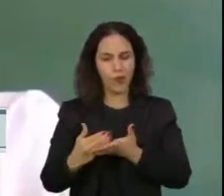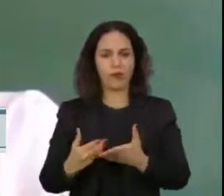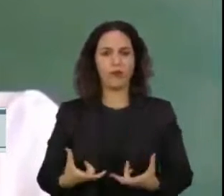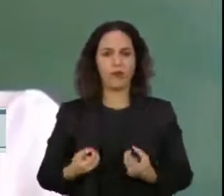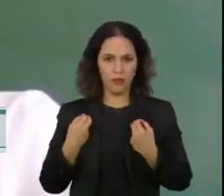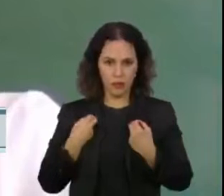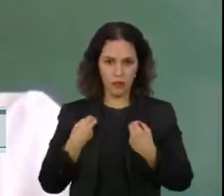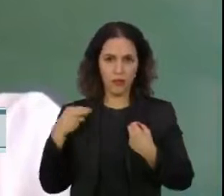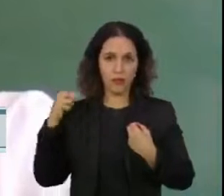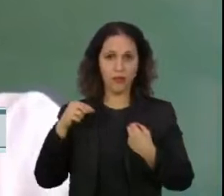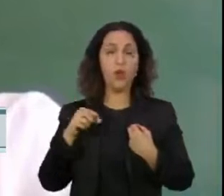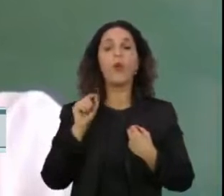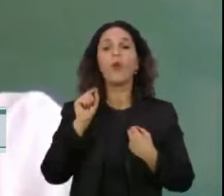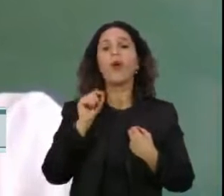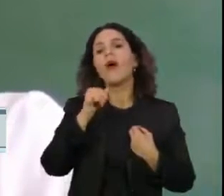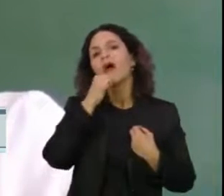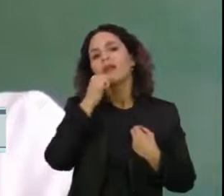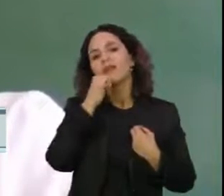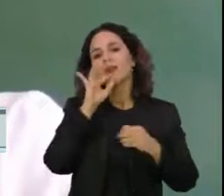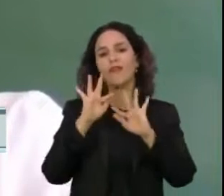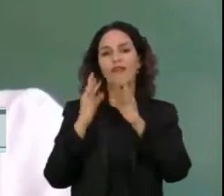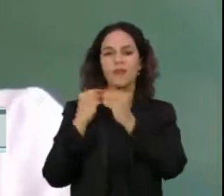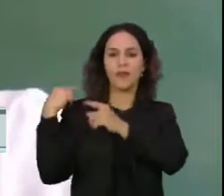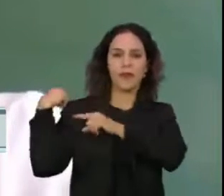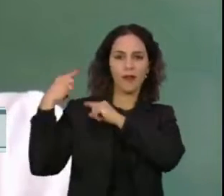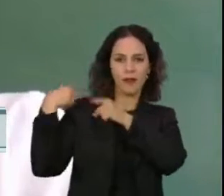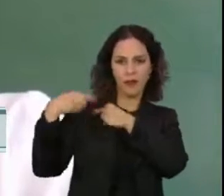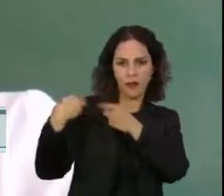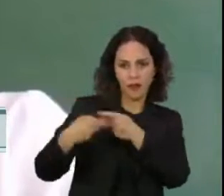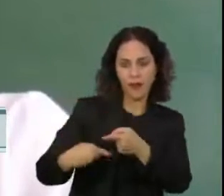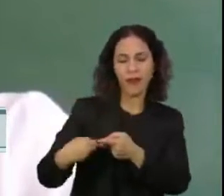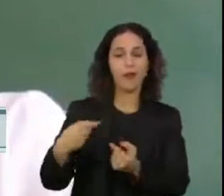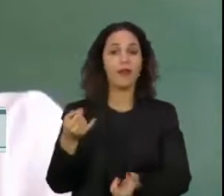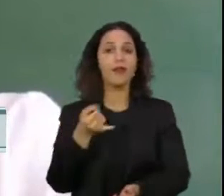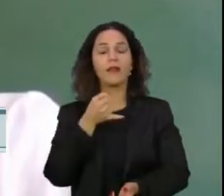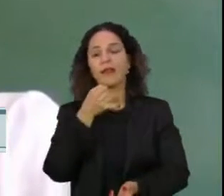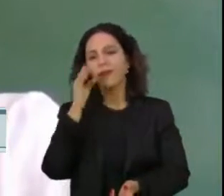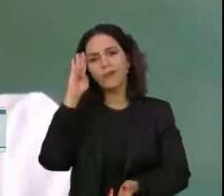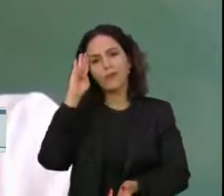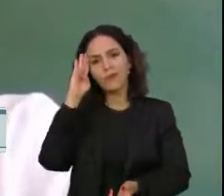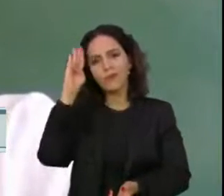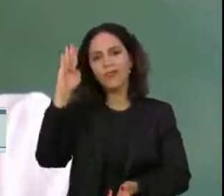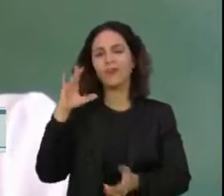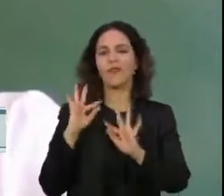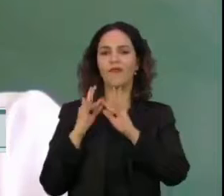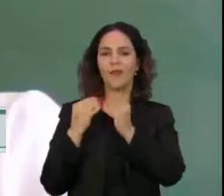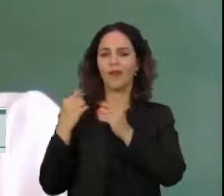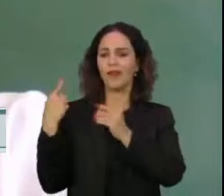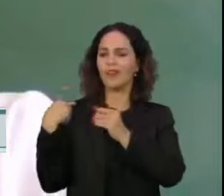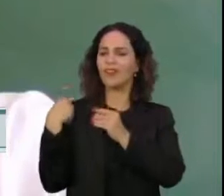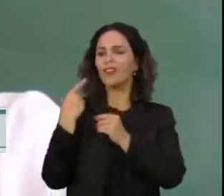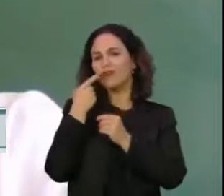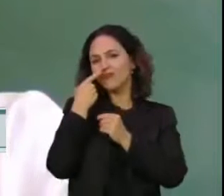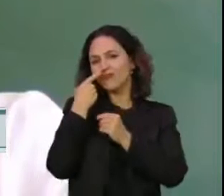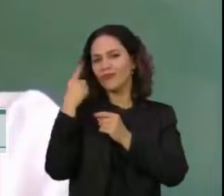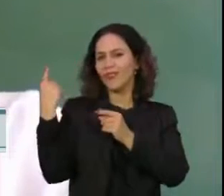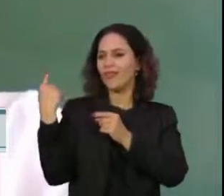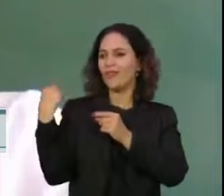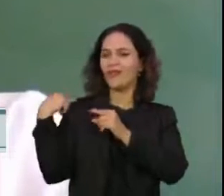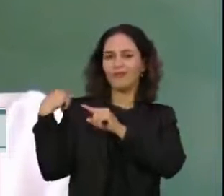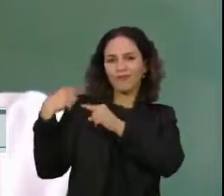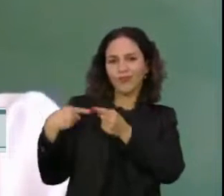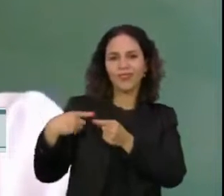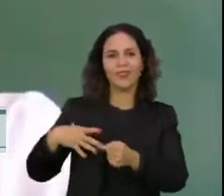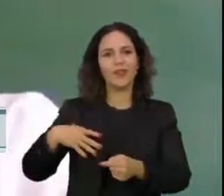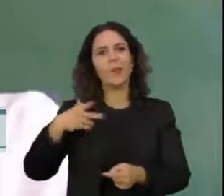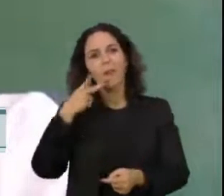Um deles é, sim, o antecedente familiar. Principalmente familiares de primeiro grau, familiares